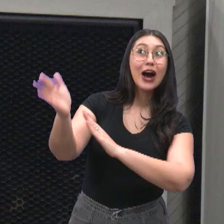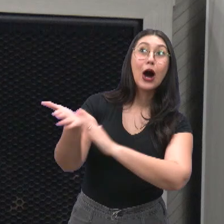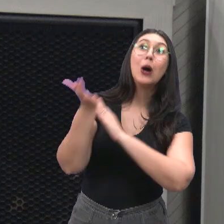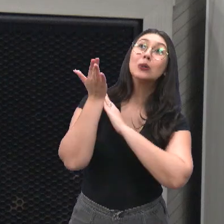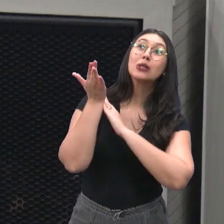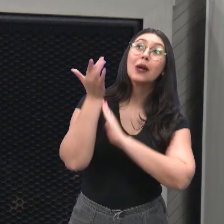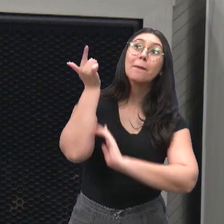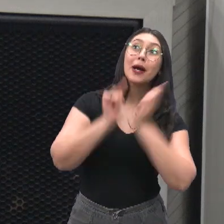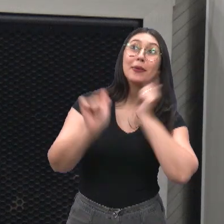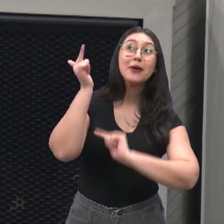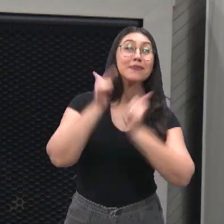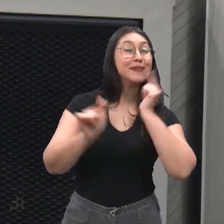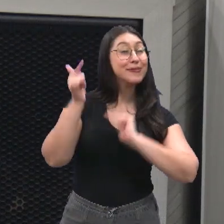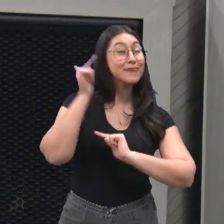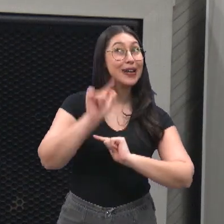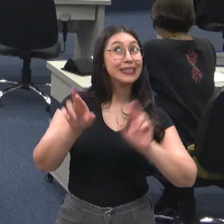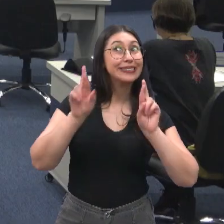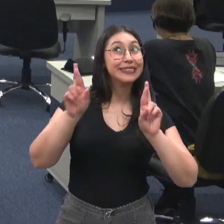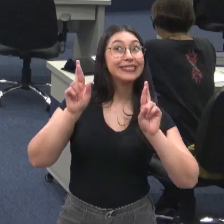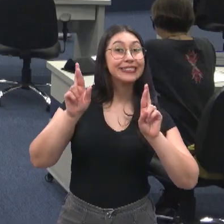outras conquistas aqui para a cidade.